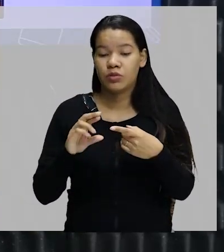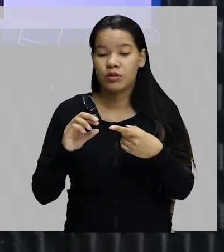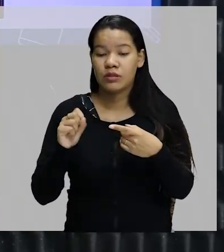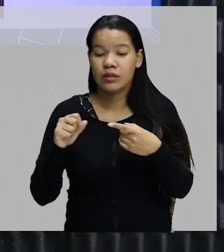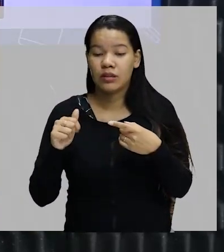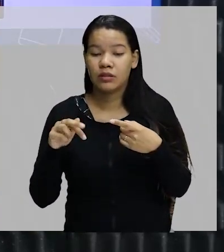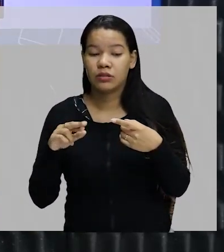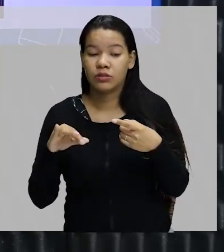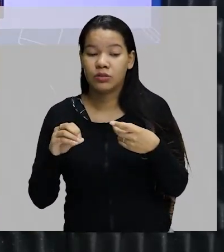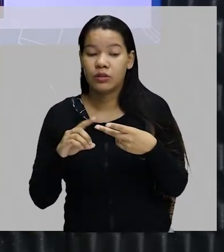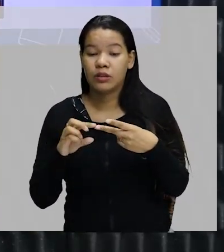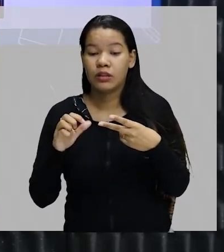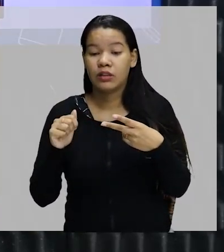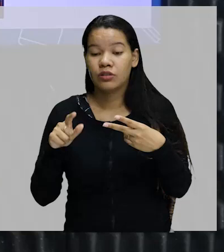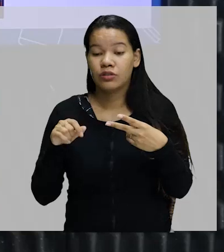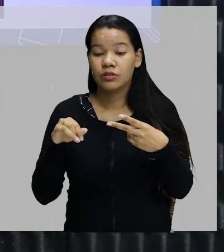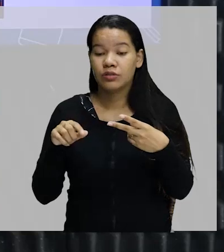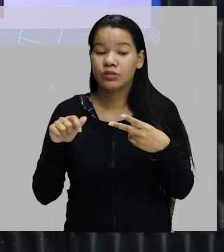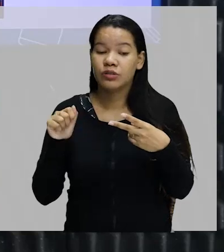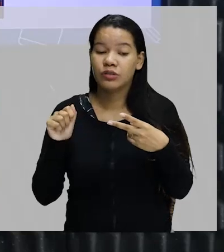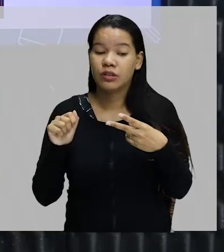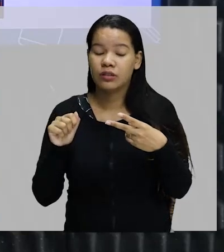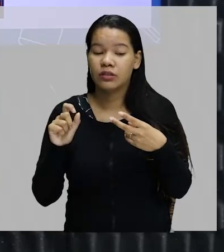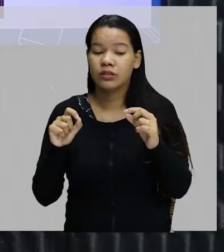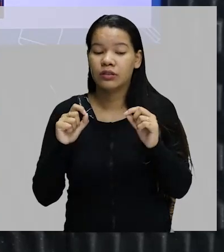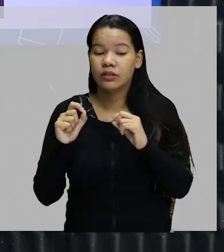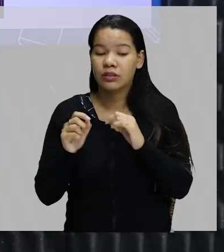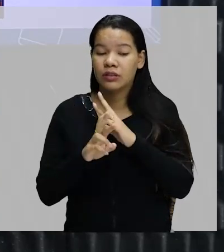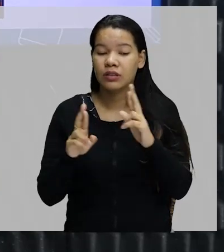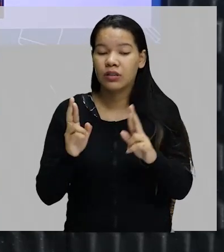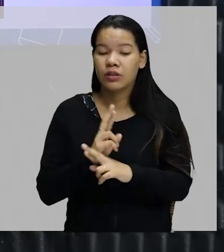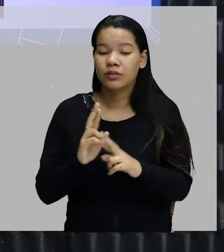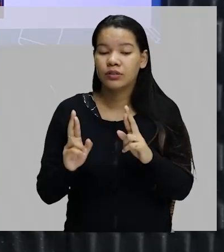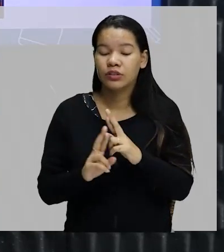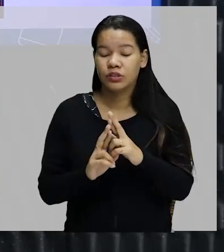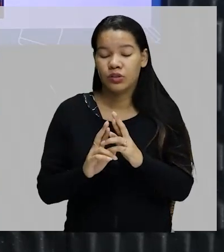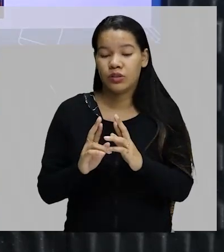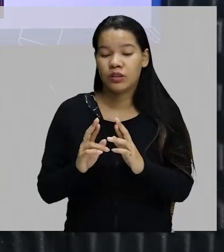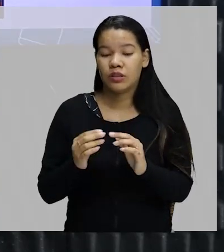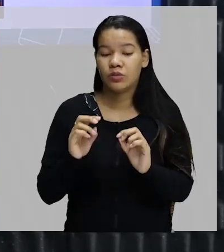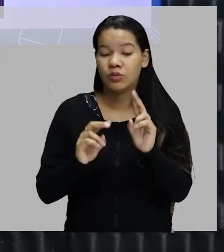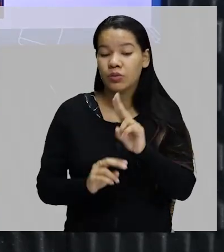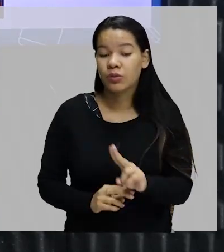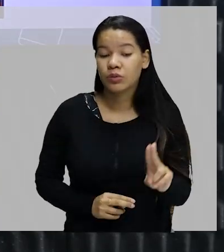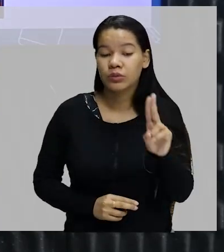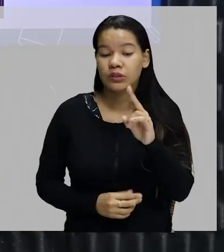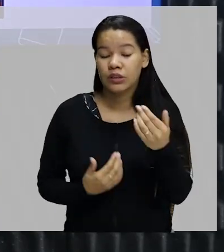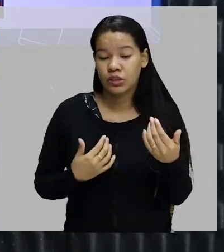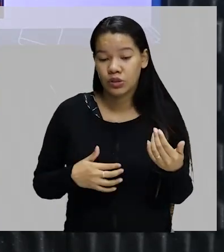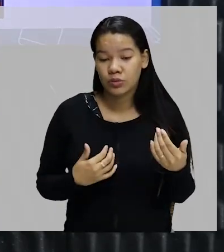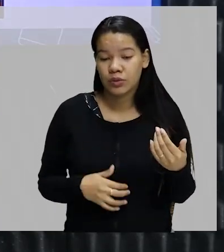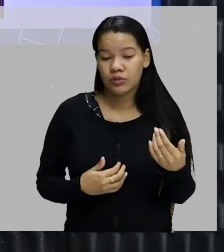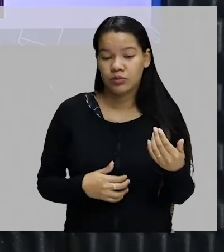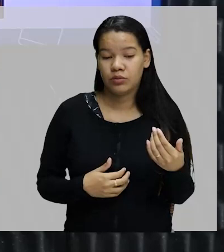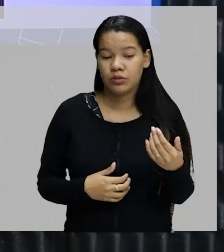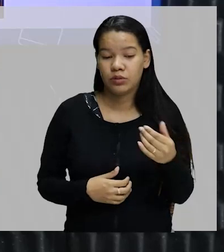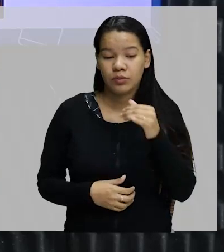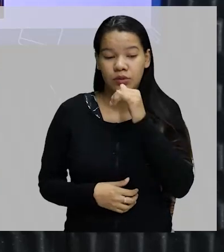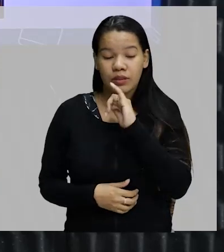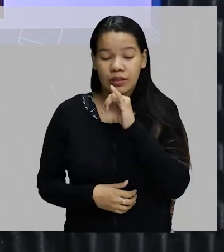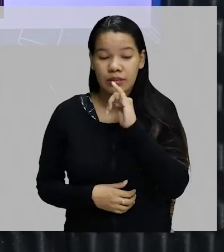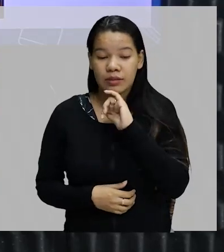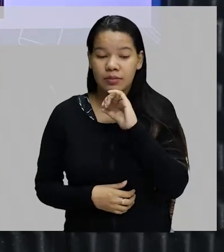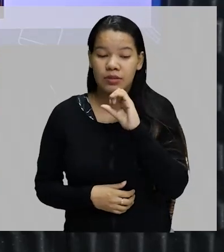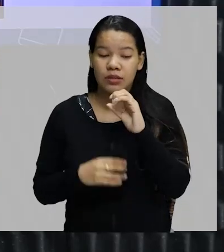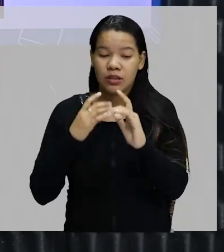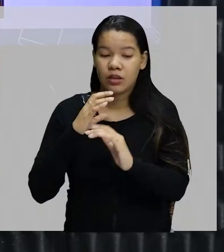municípios vizinhos. Trata-se do sotaque de orquestra, caracterizado pela utilização de instrumentos de